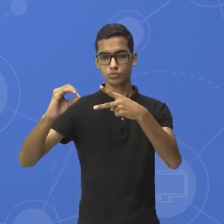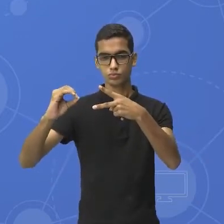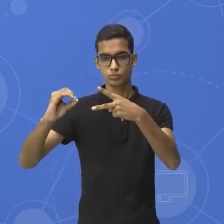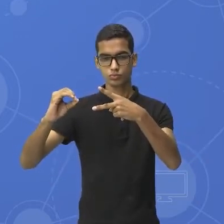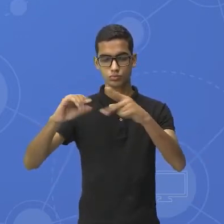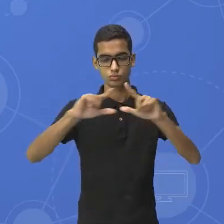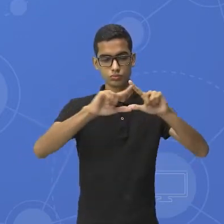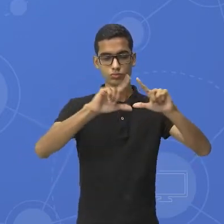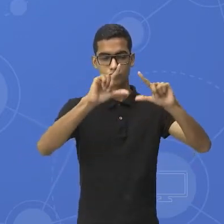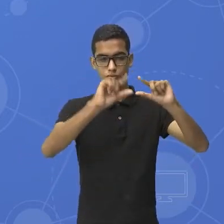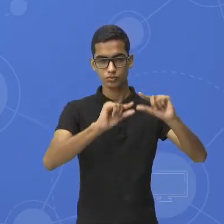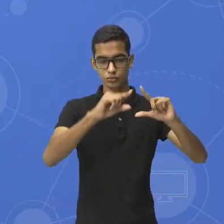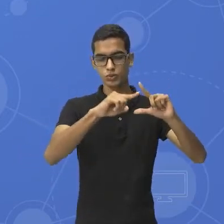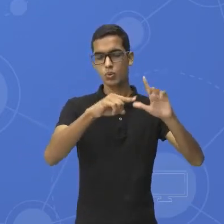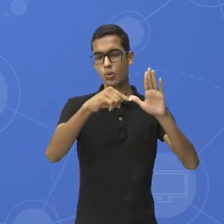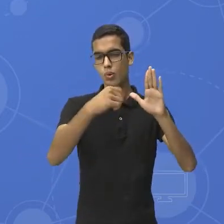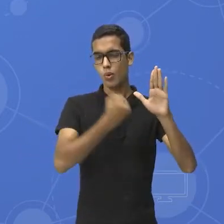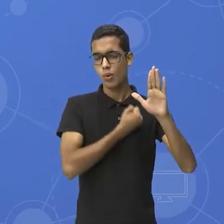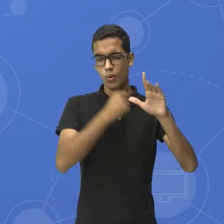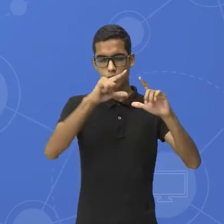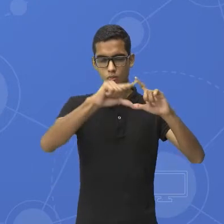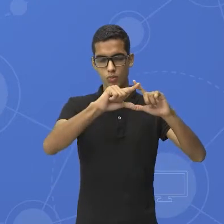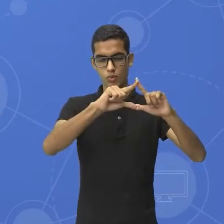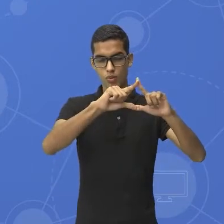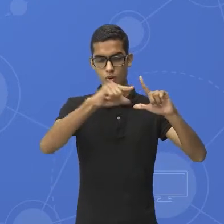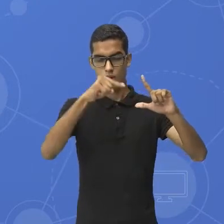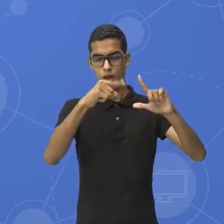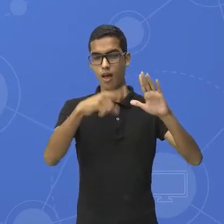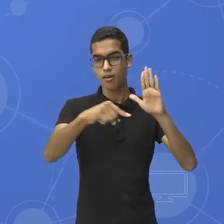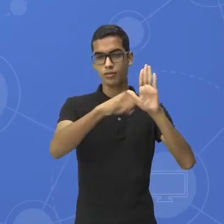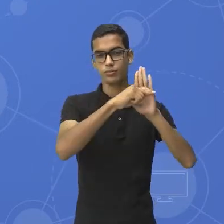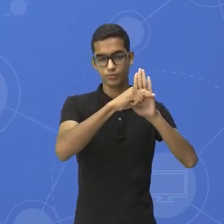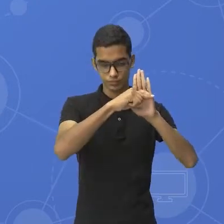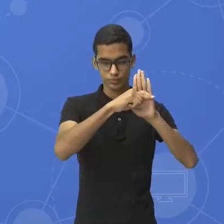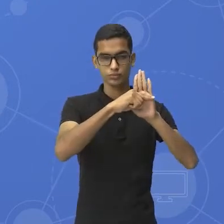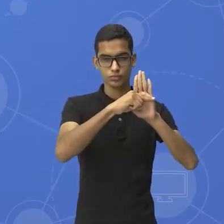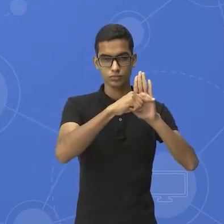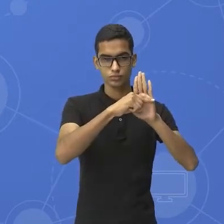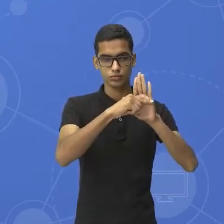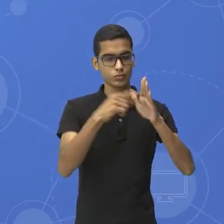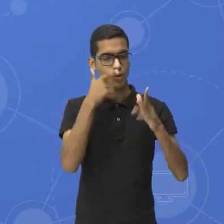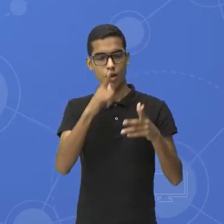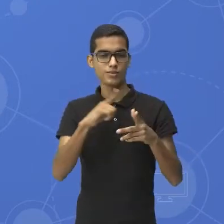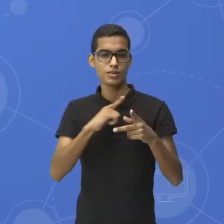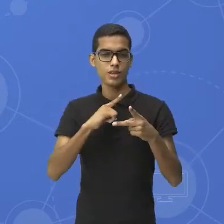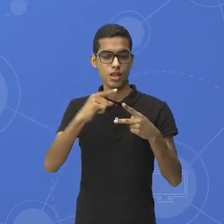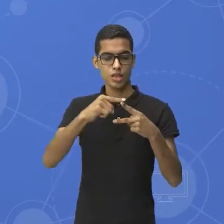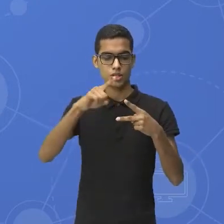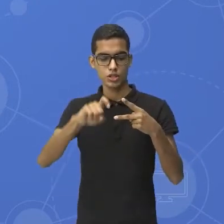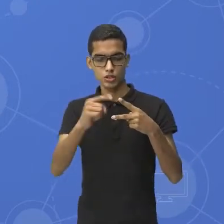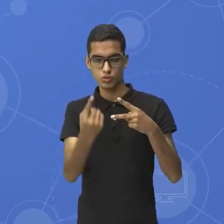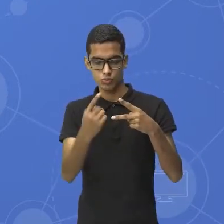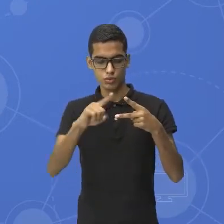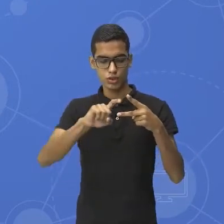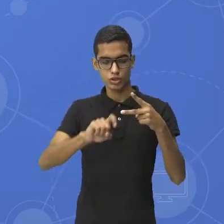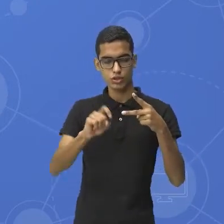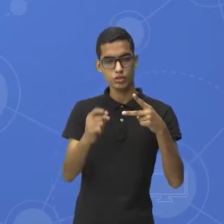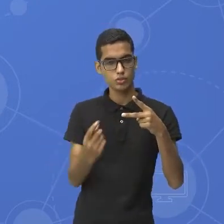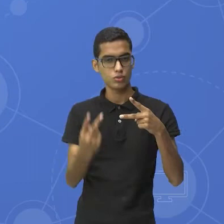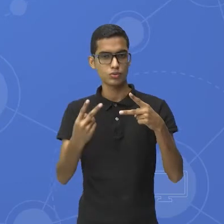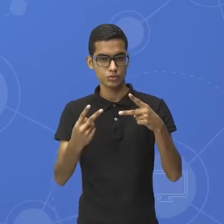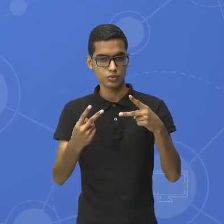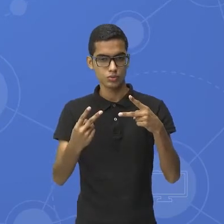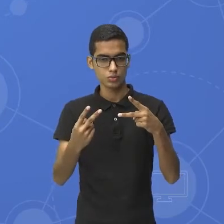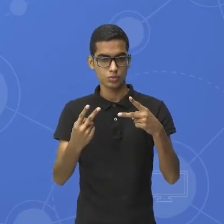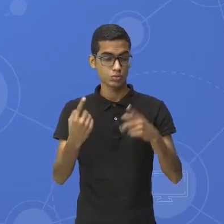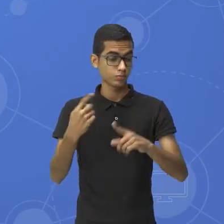for um número negativo, a gente não vai conseguir encontrar x1 e x2, pessoal. Por quê? Porque como o delta ele é